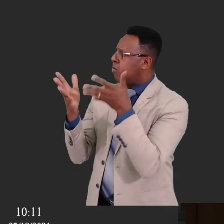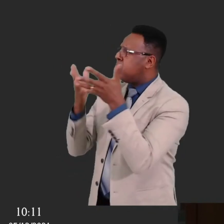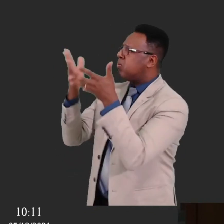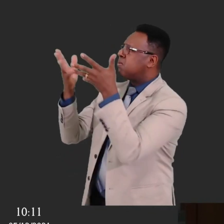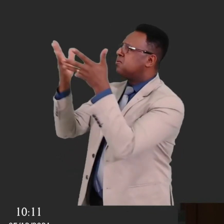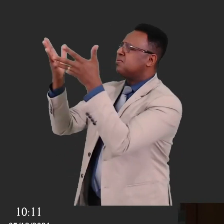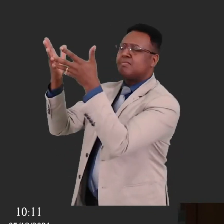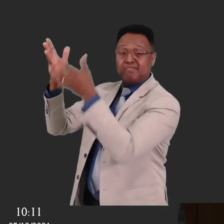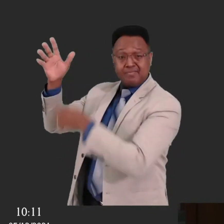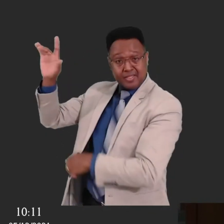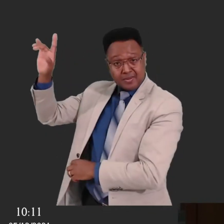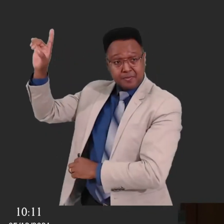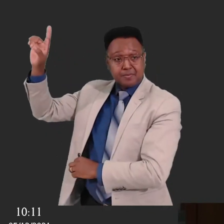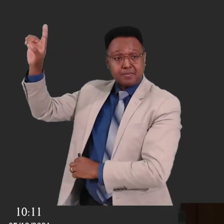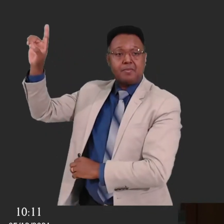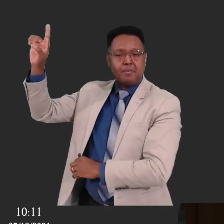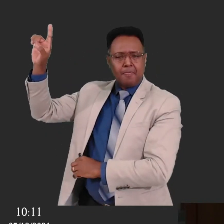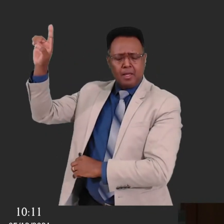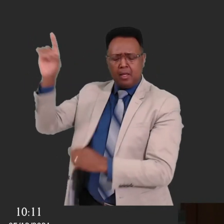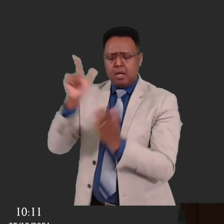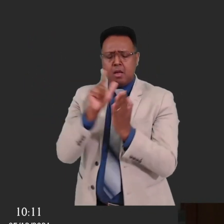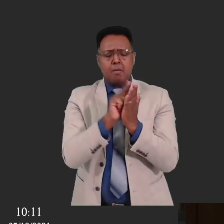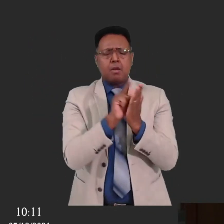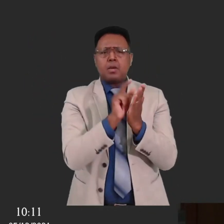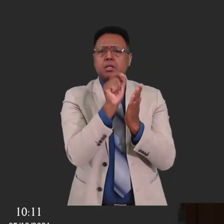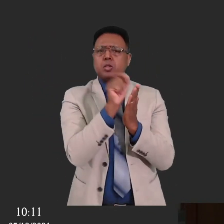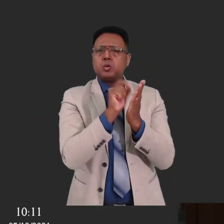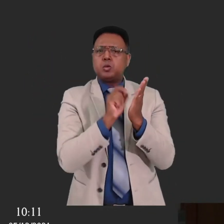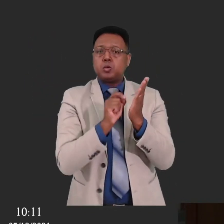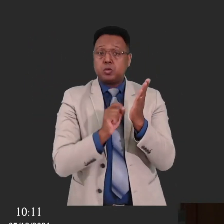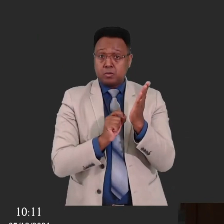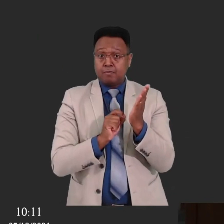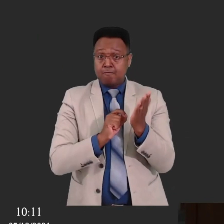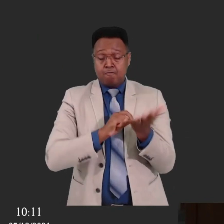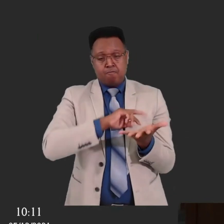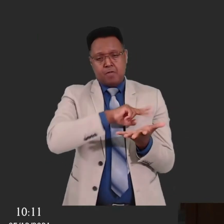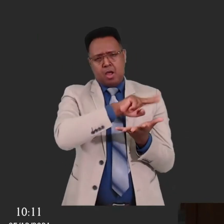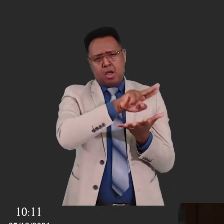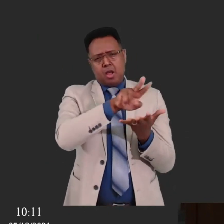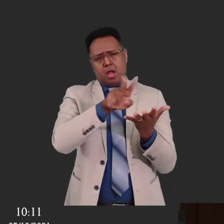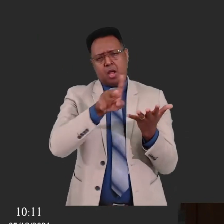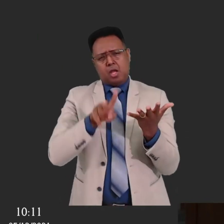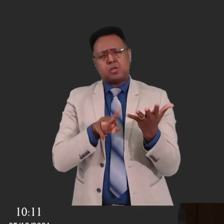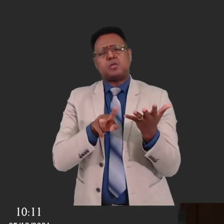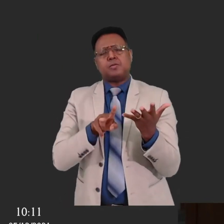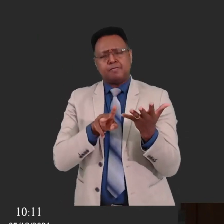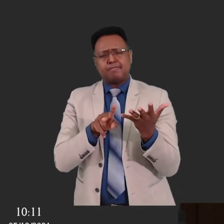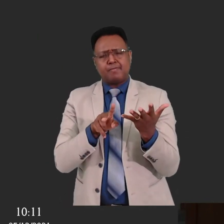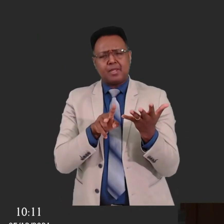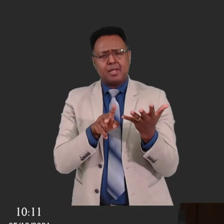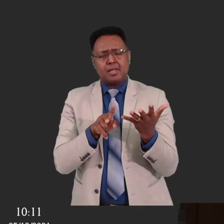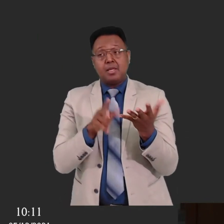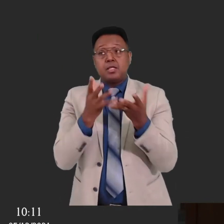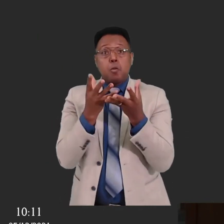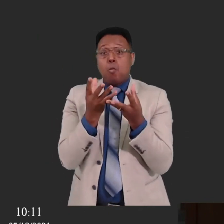oração. E temos aqui muitos pedidos que fizeram. Aliás, são muitos,